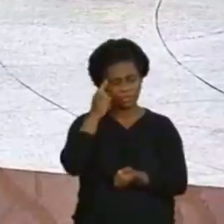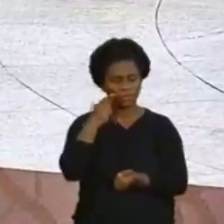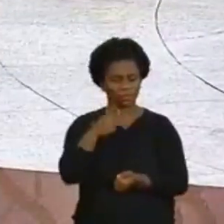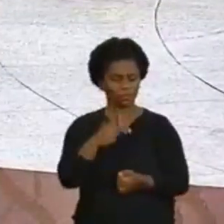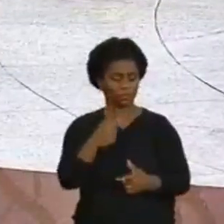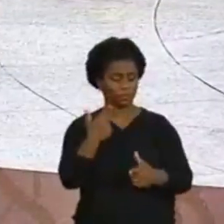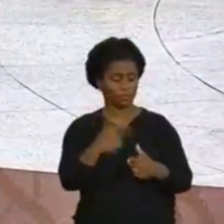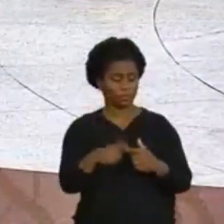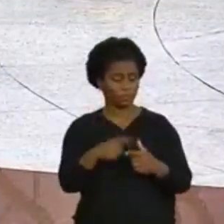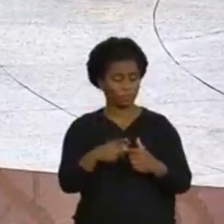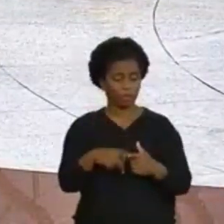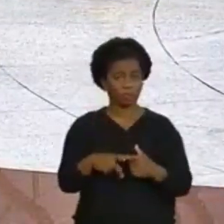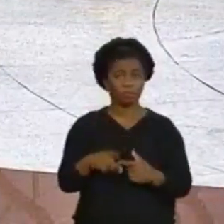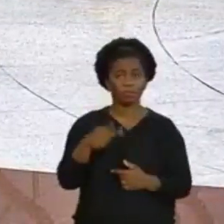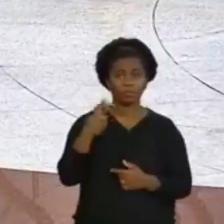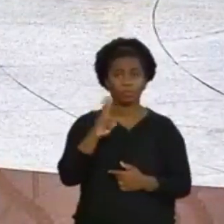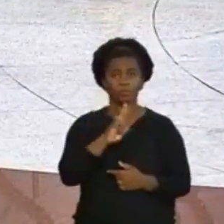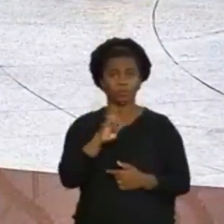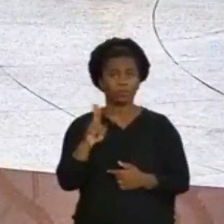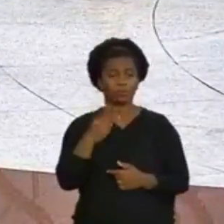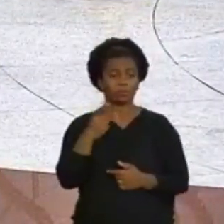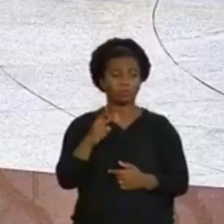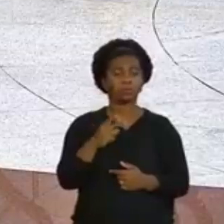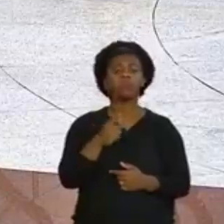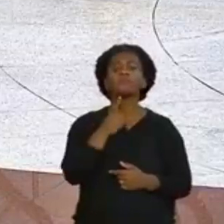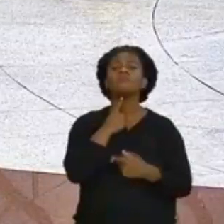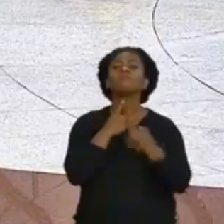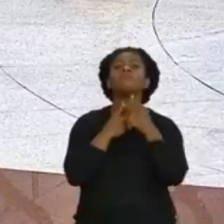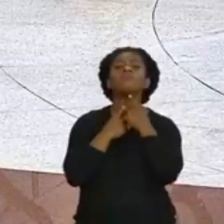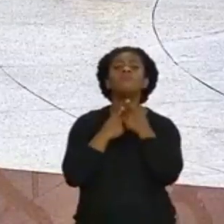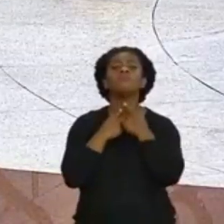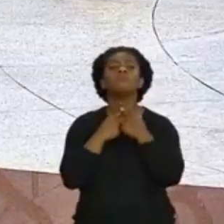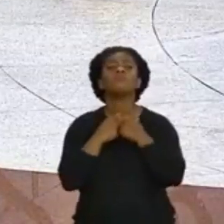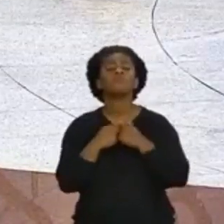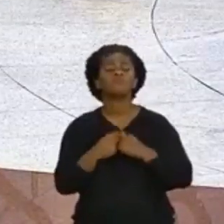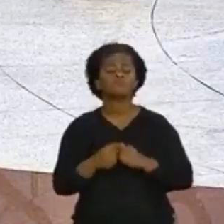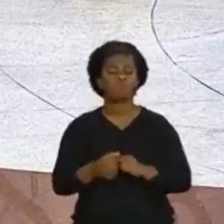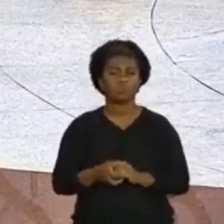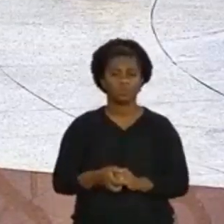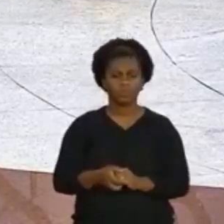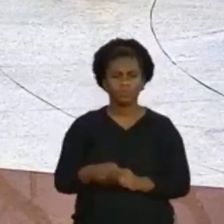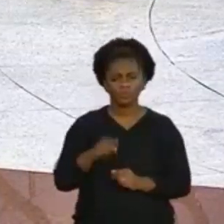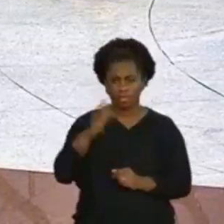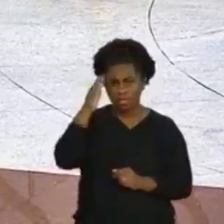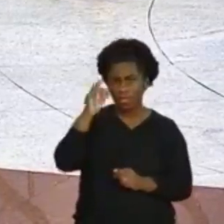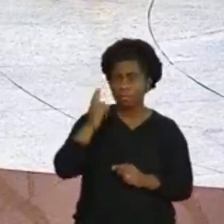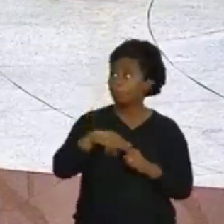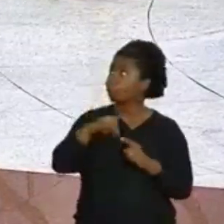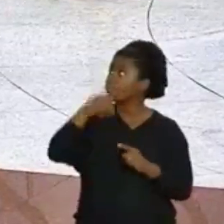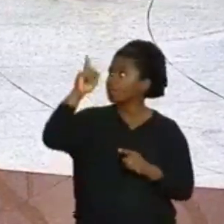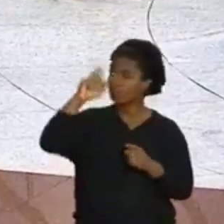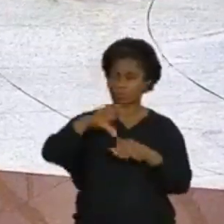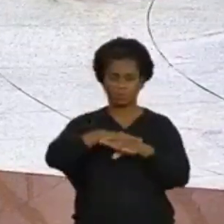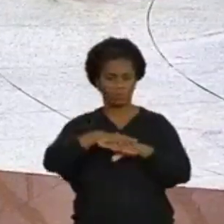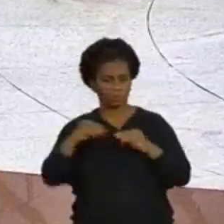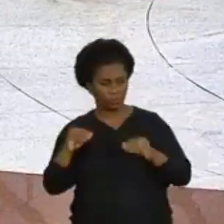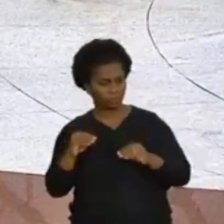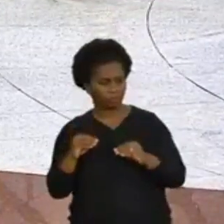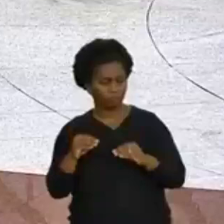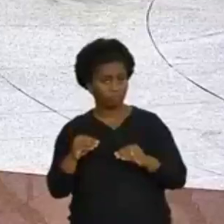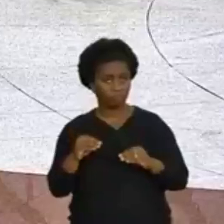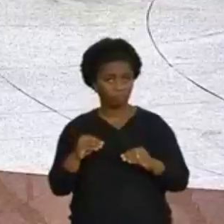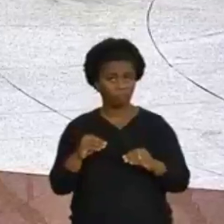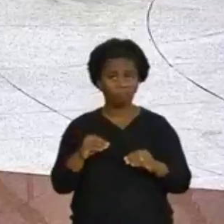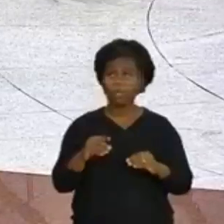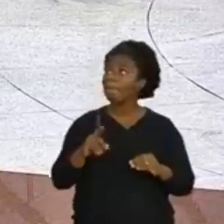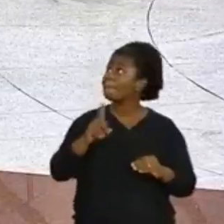seu umbigo, no seu nome, na sua vontade. Você sabe por que Deus cura? É para